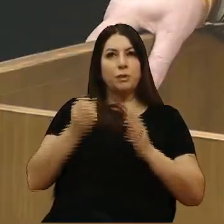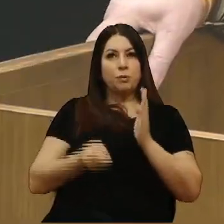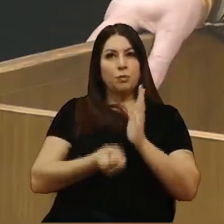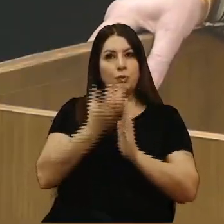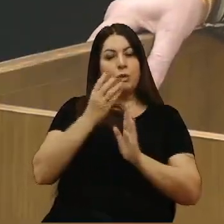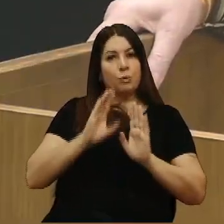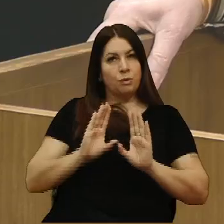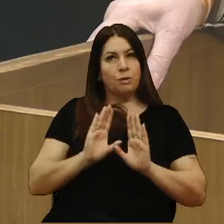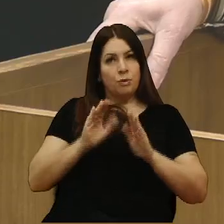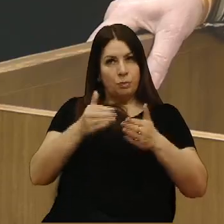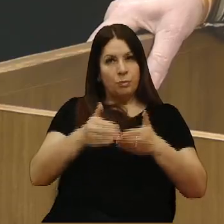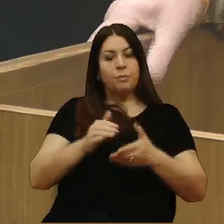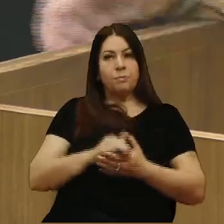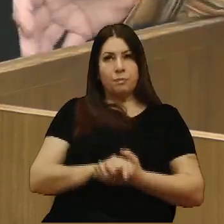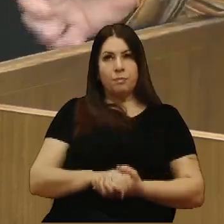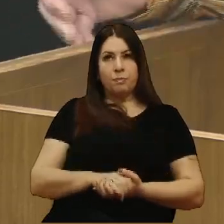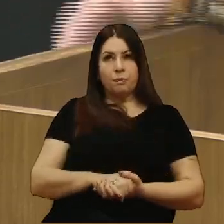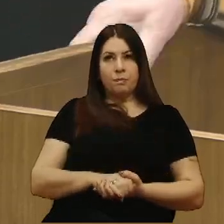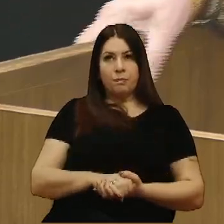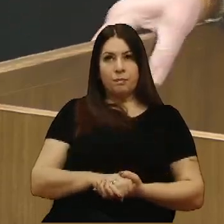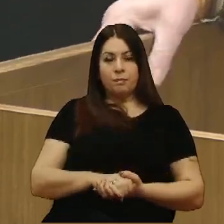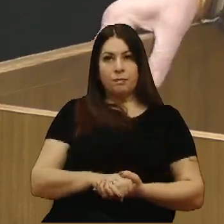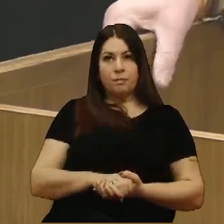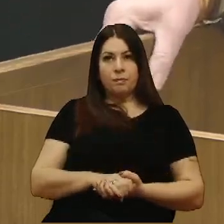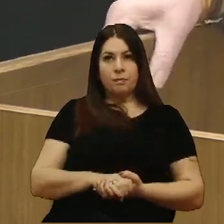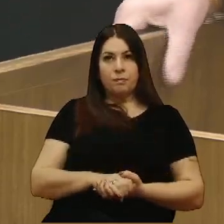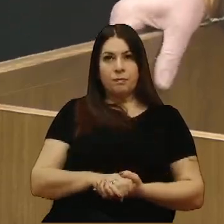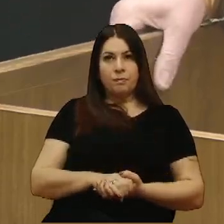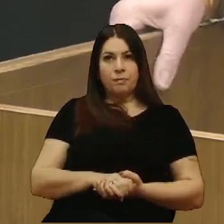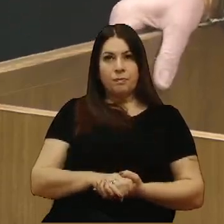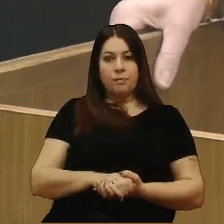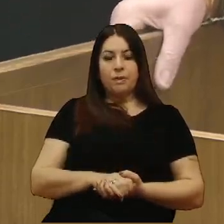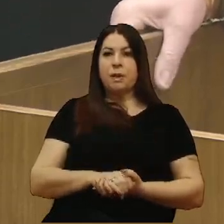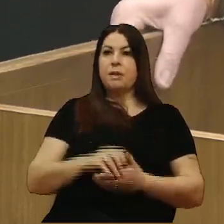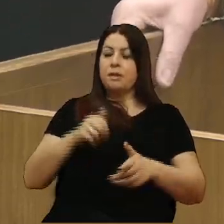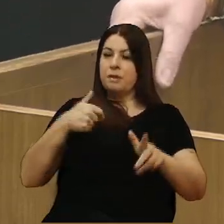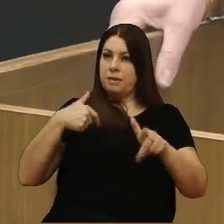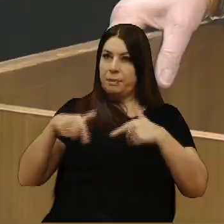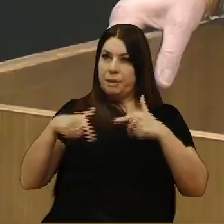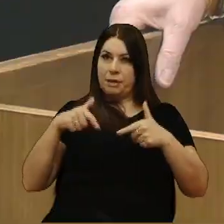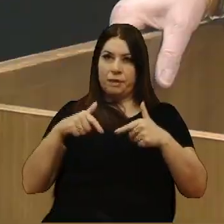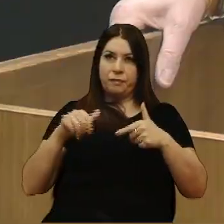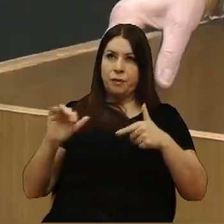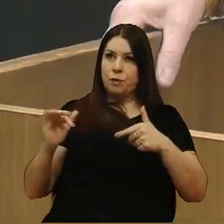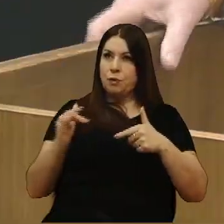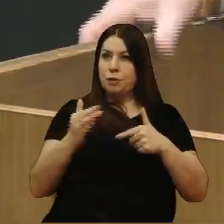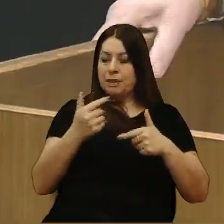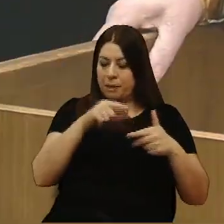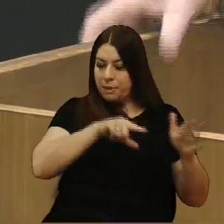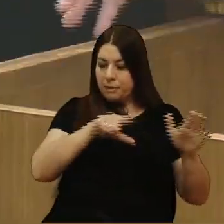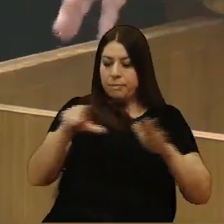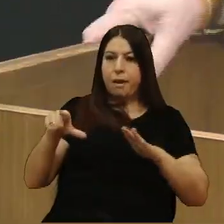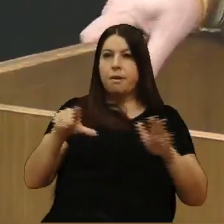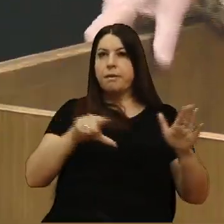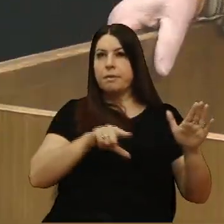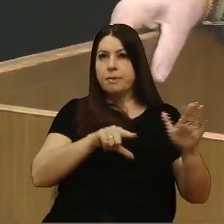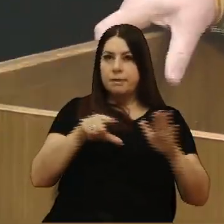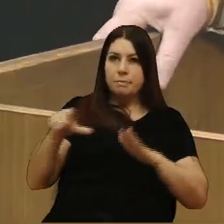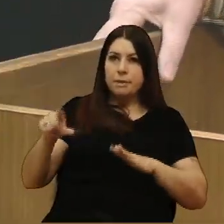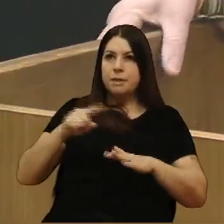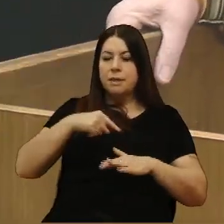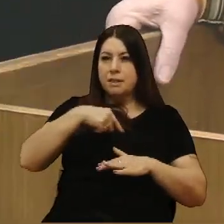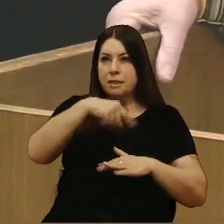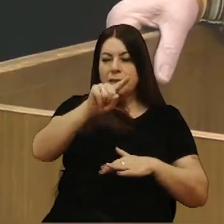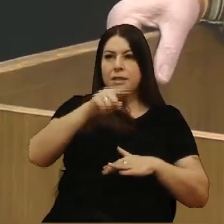esse comitê, se trabalhava toda semana se ia em